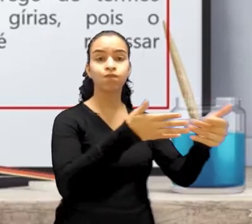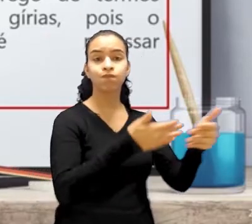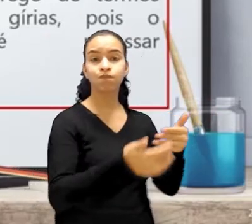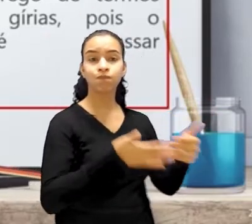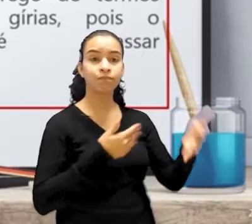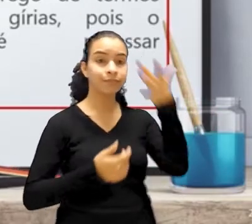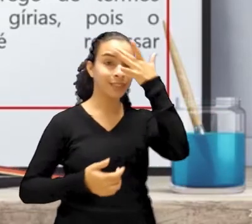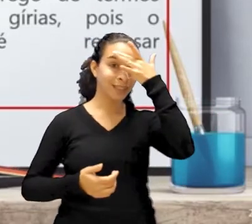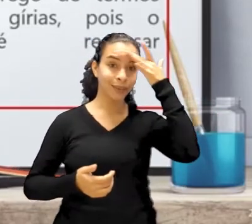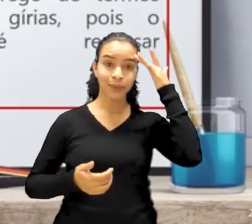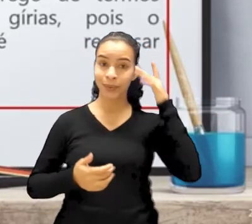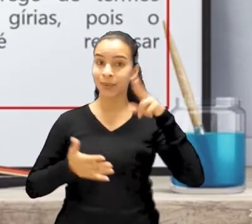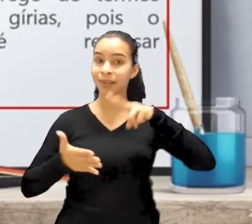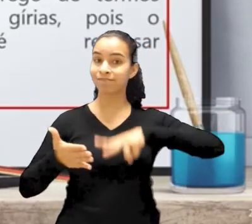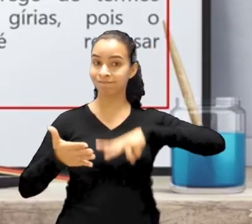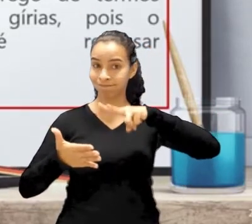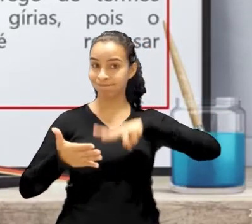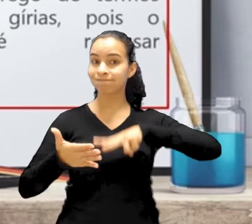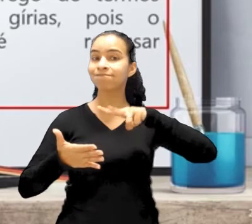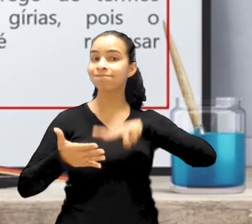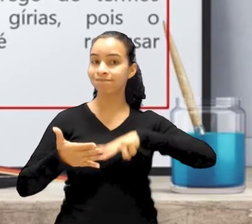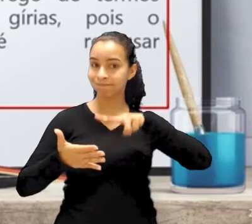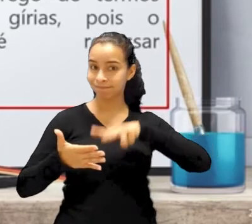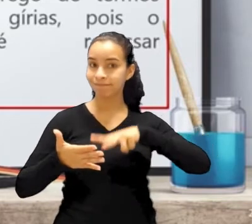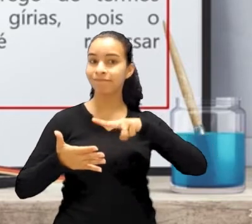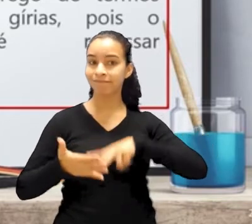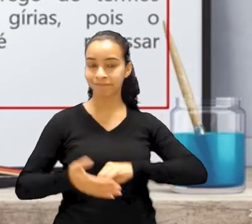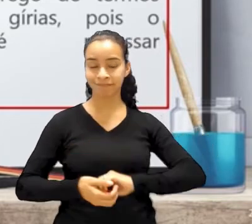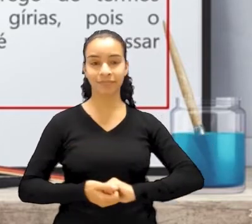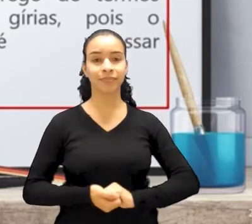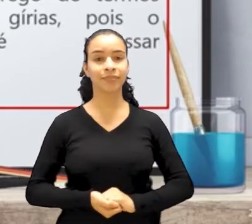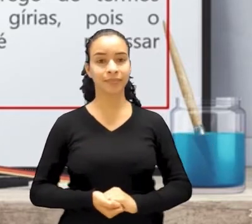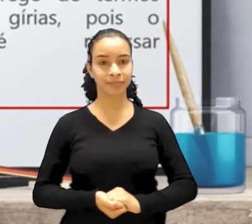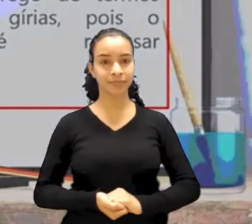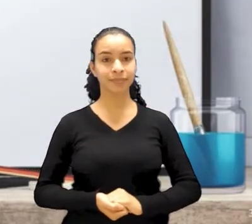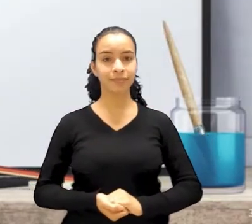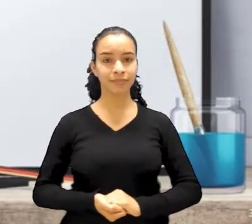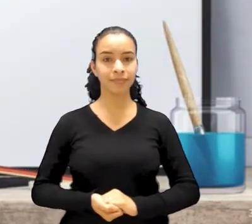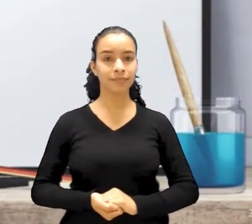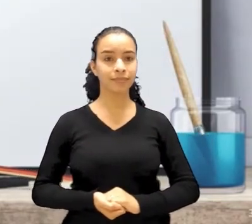né, mais abrangente.